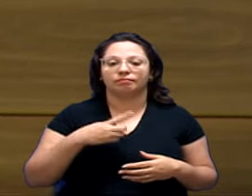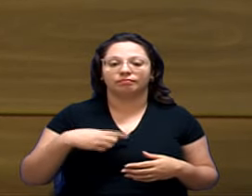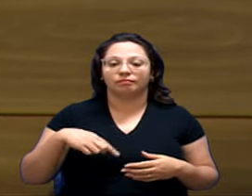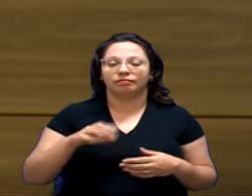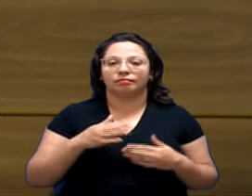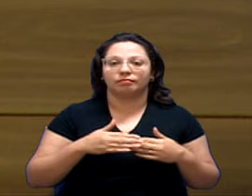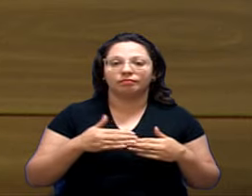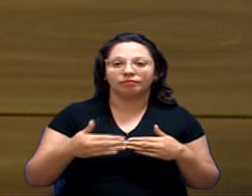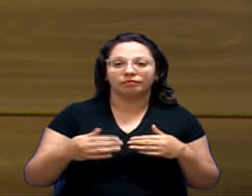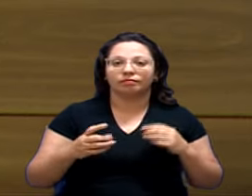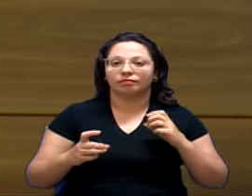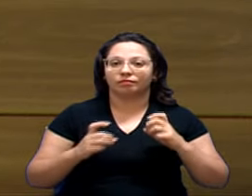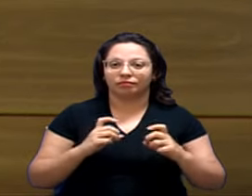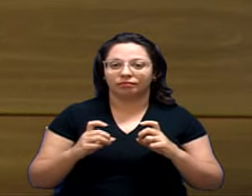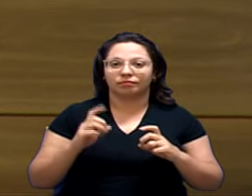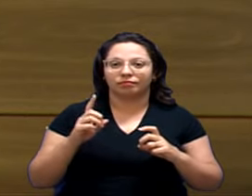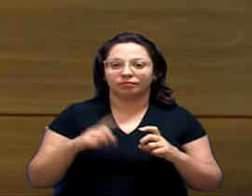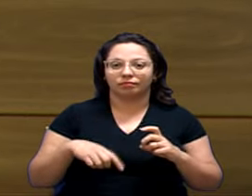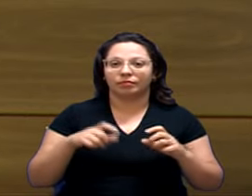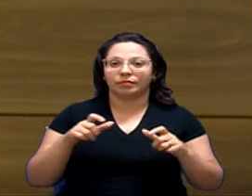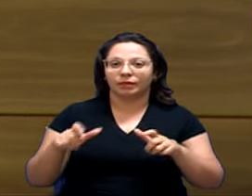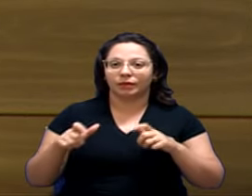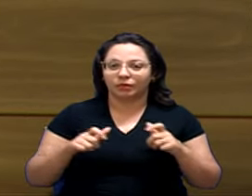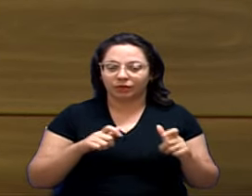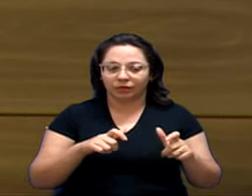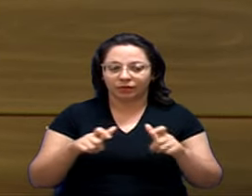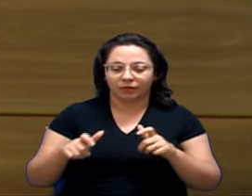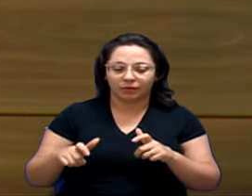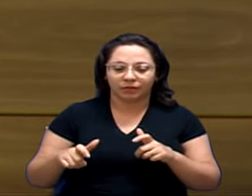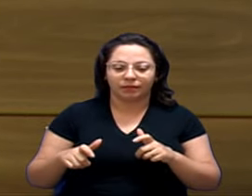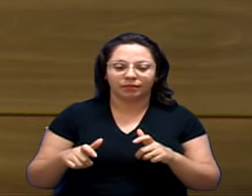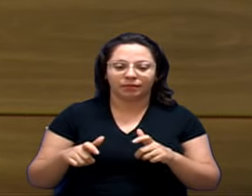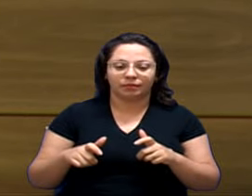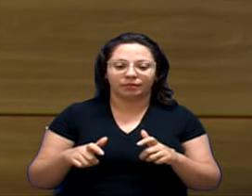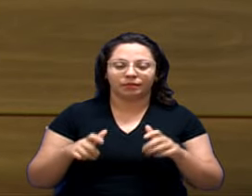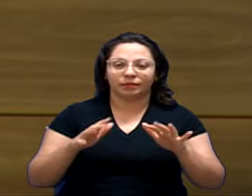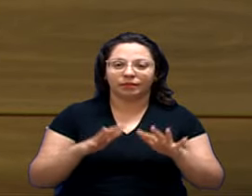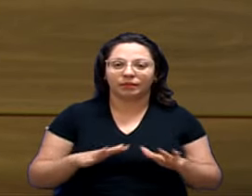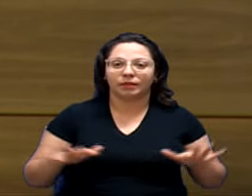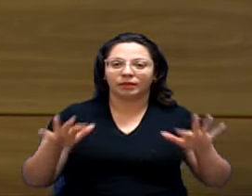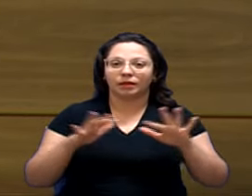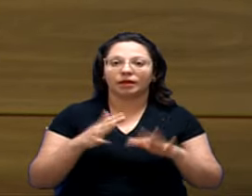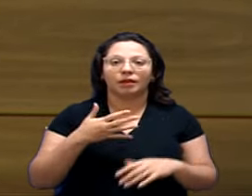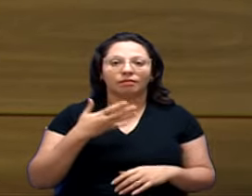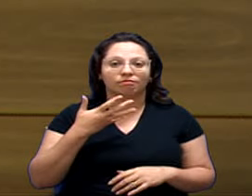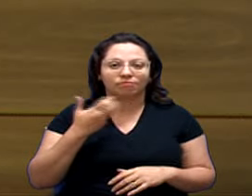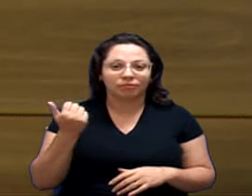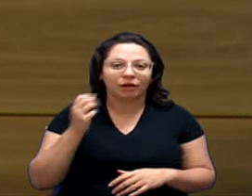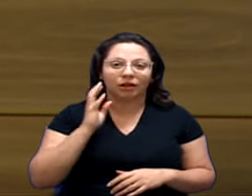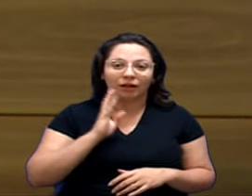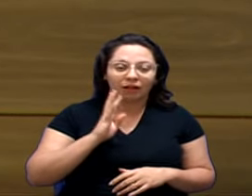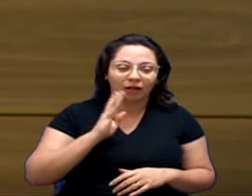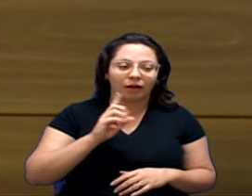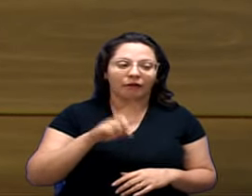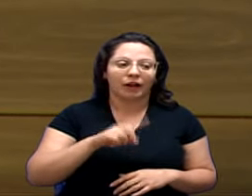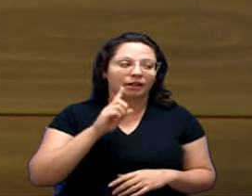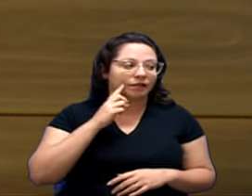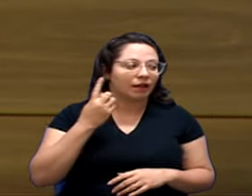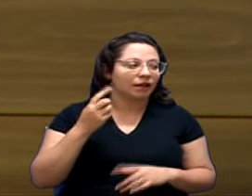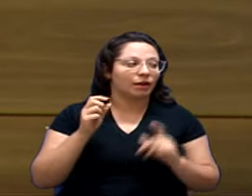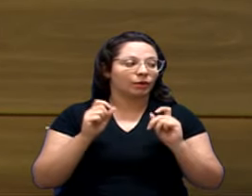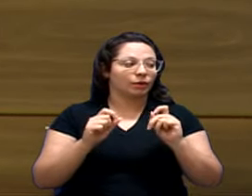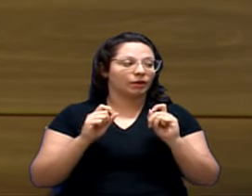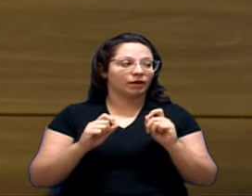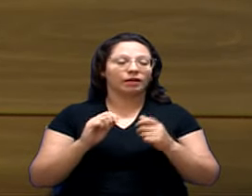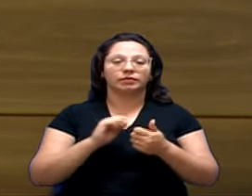discussão legal na quarta-feira que é des zoneamento Presidente e campeonato aqui que essa é é a ideia a ideia é o que é